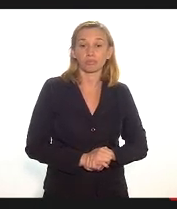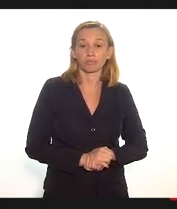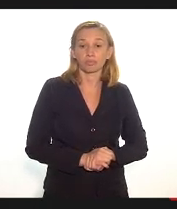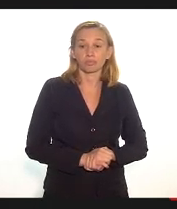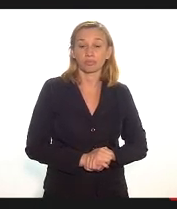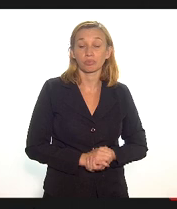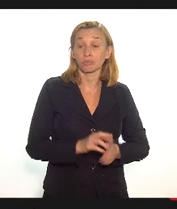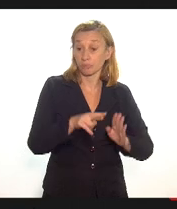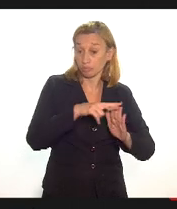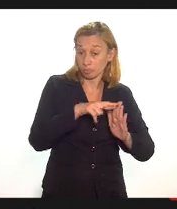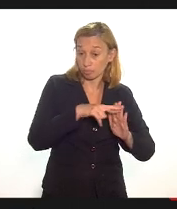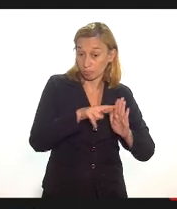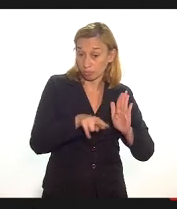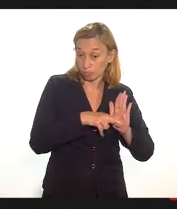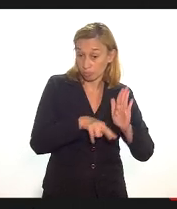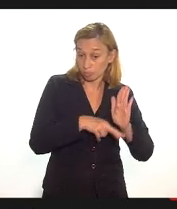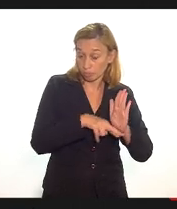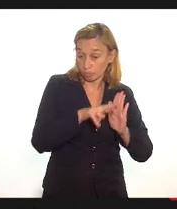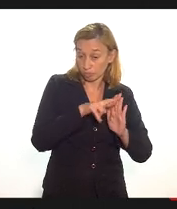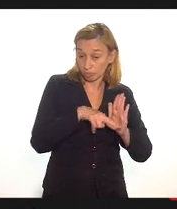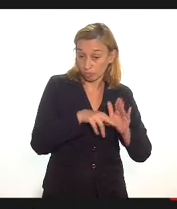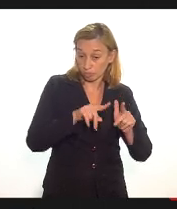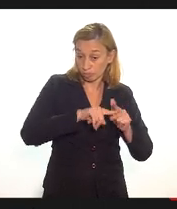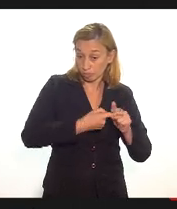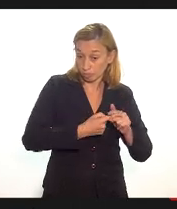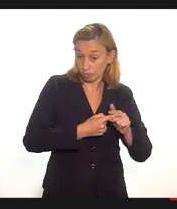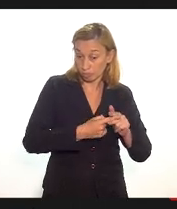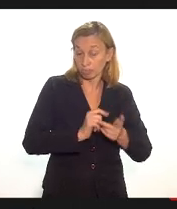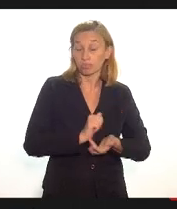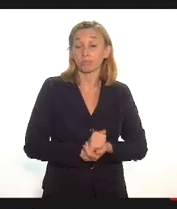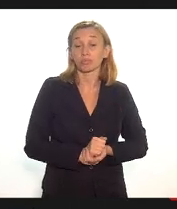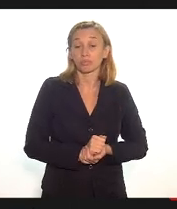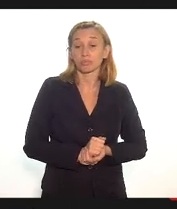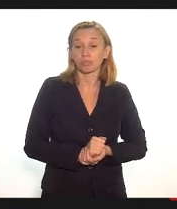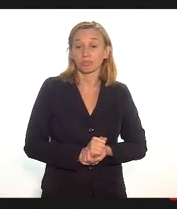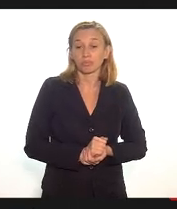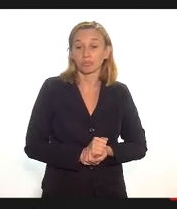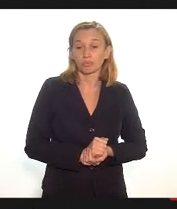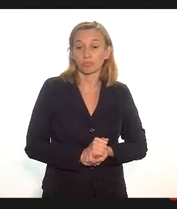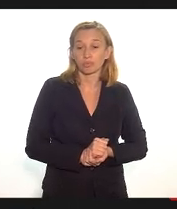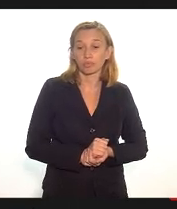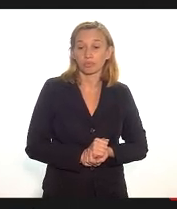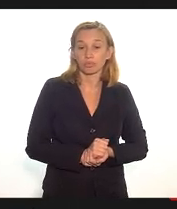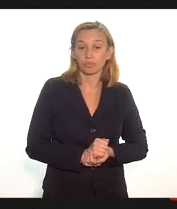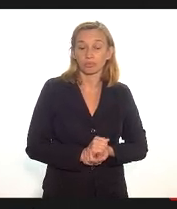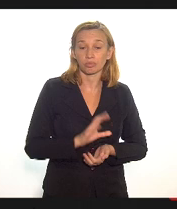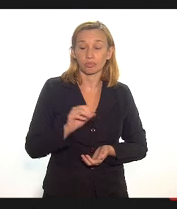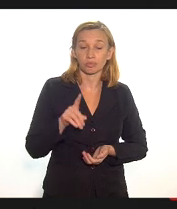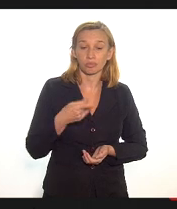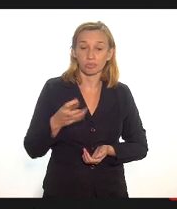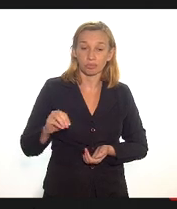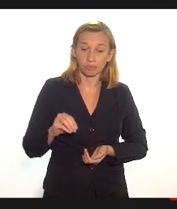Essa regra foi aprimorada no que diz respeito à compensação à Petrobras nas instalações da